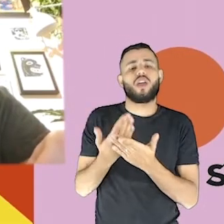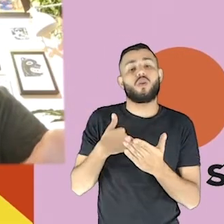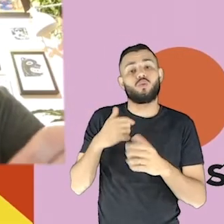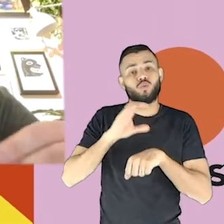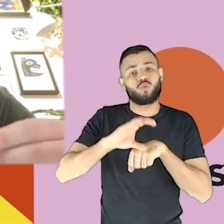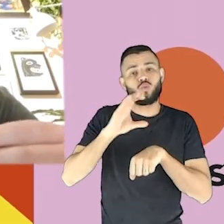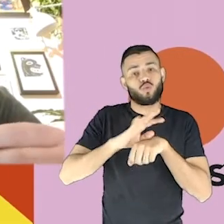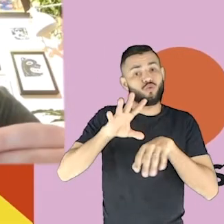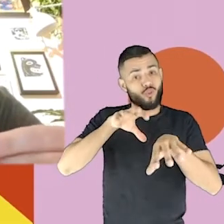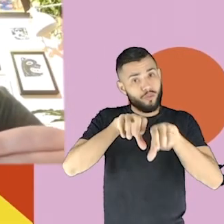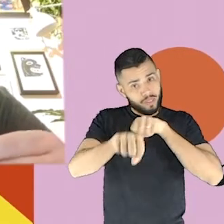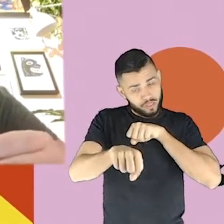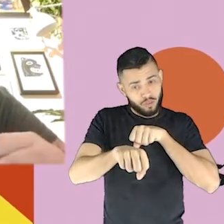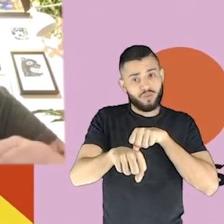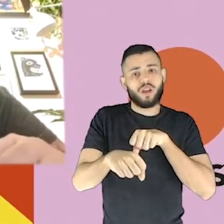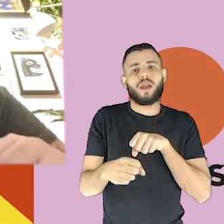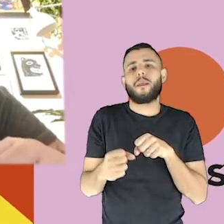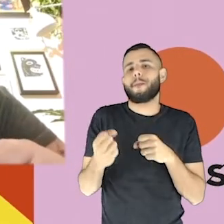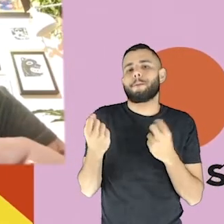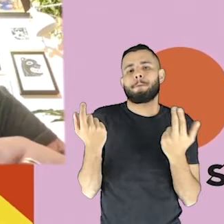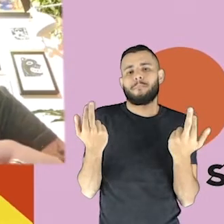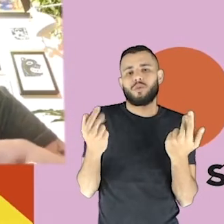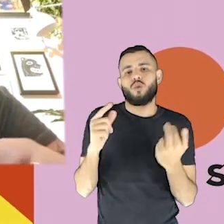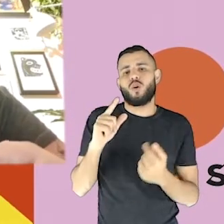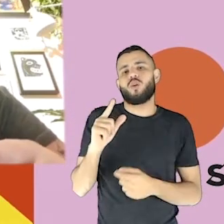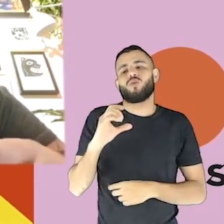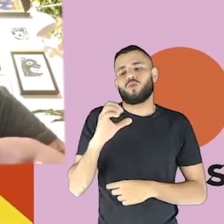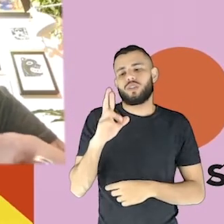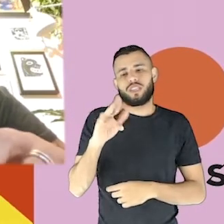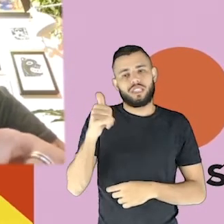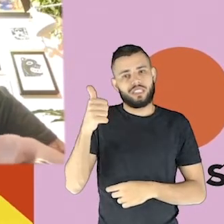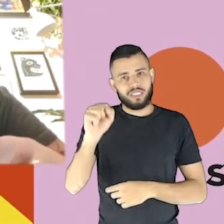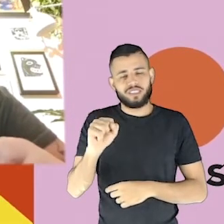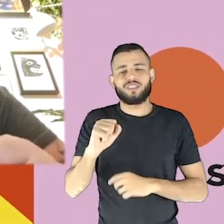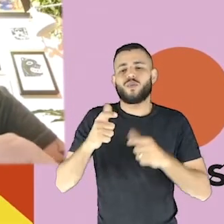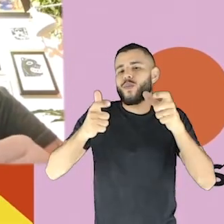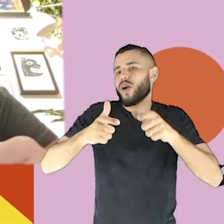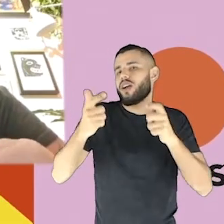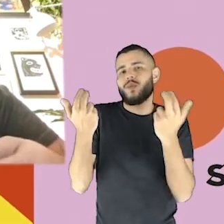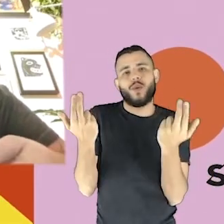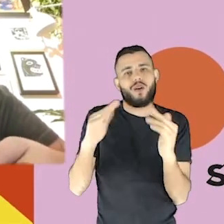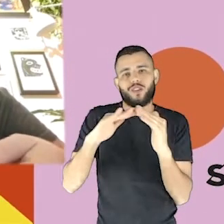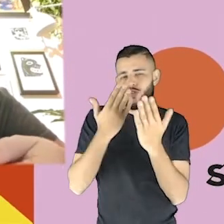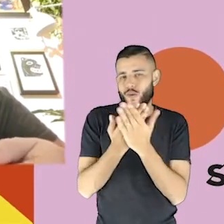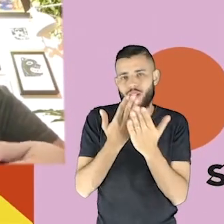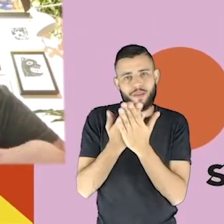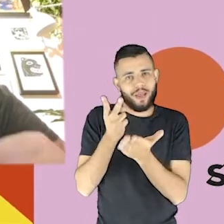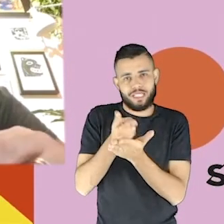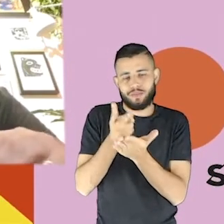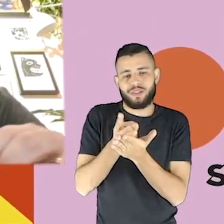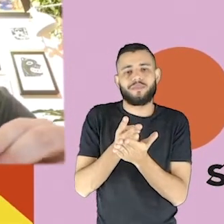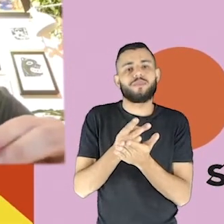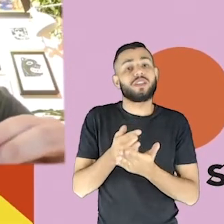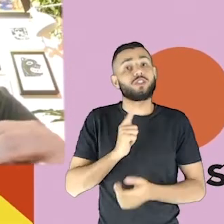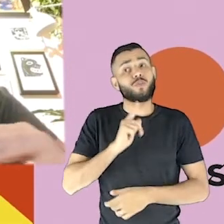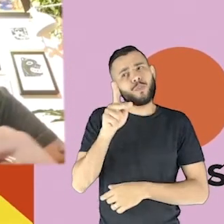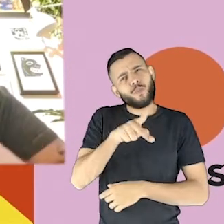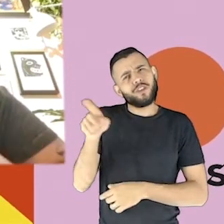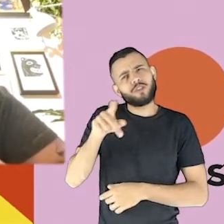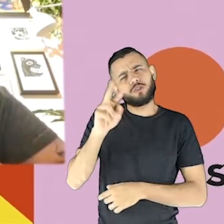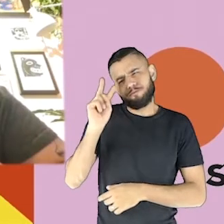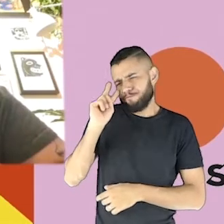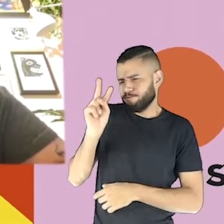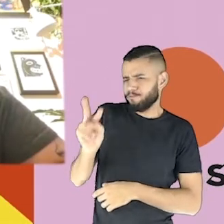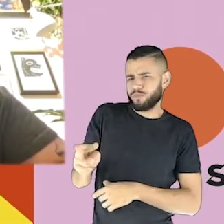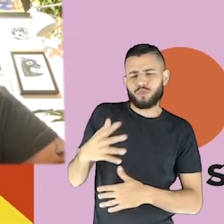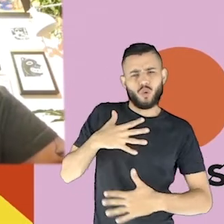eu chegar no meu curso de formação, e por acaso é o mesmo curso de formação que o Cris fez também, na mesma escola, e eu tive um professor lá que